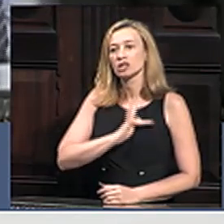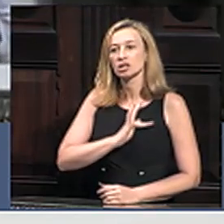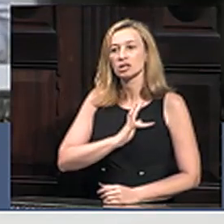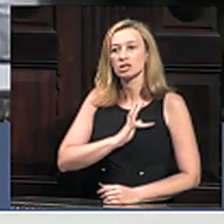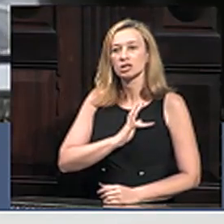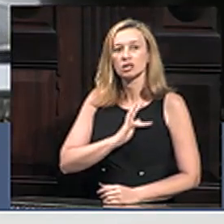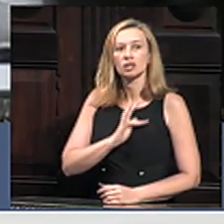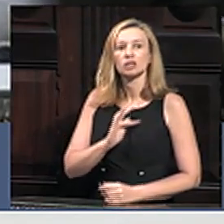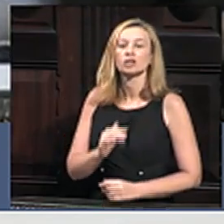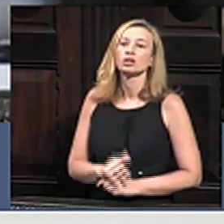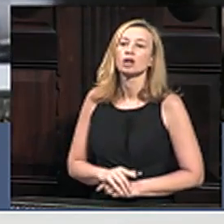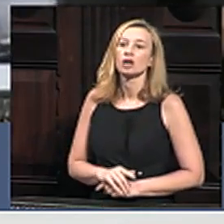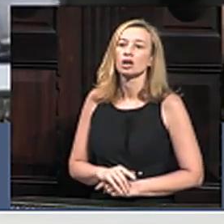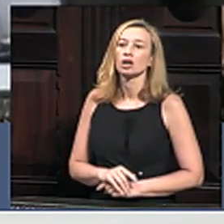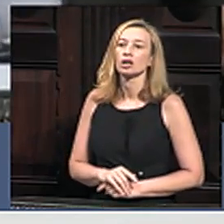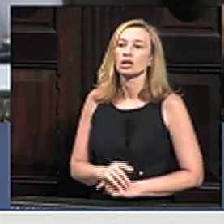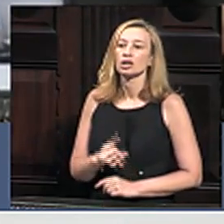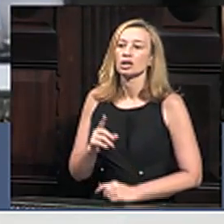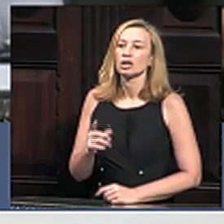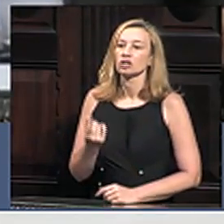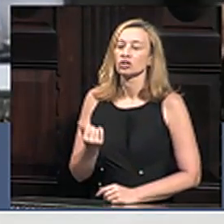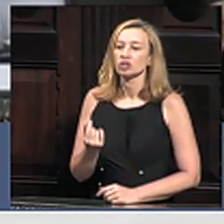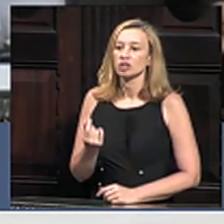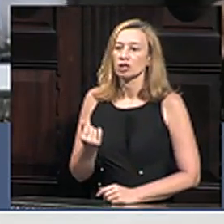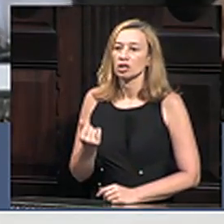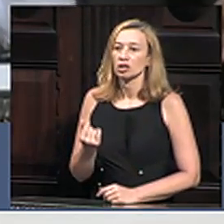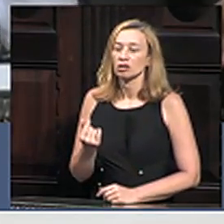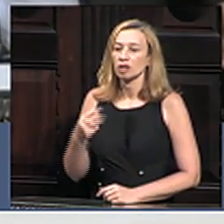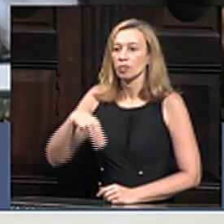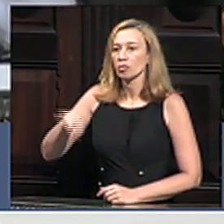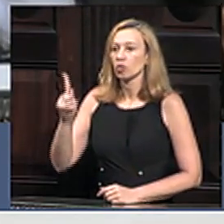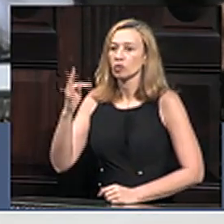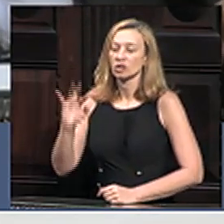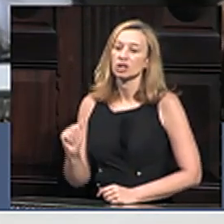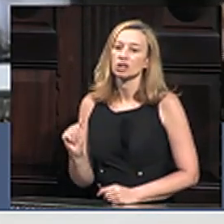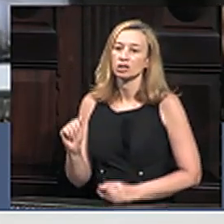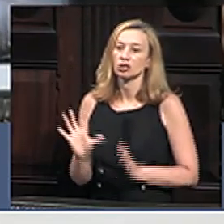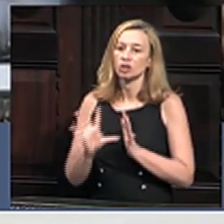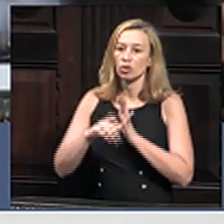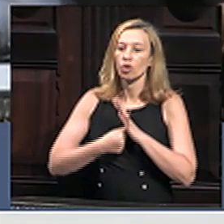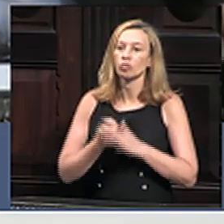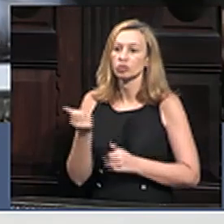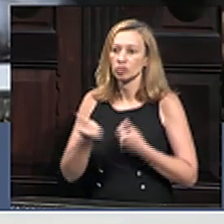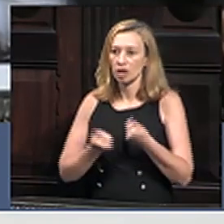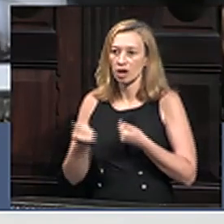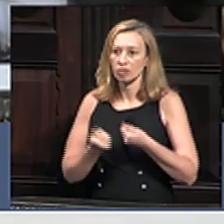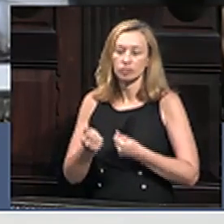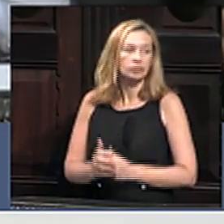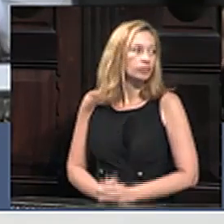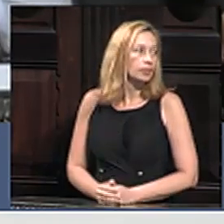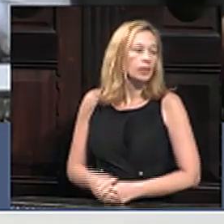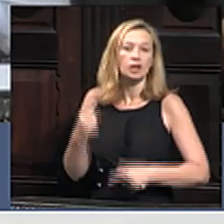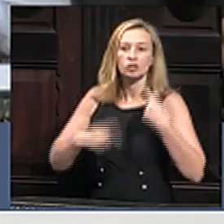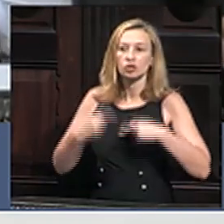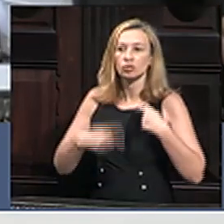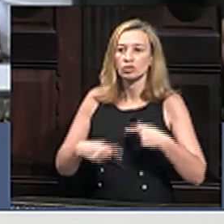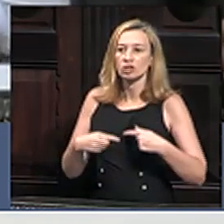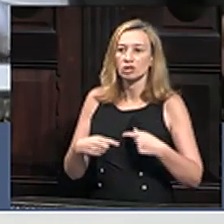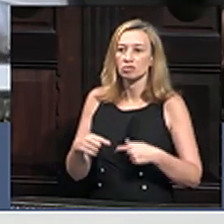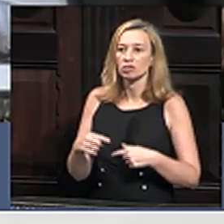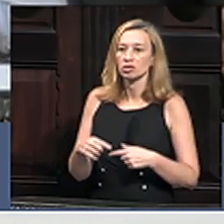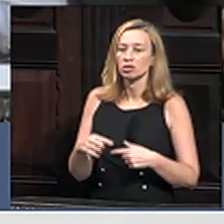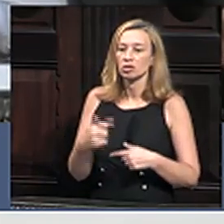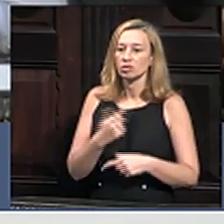das vítimas de roubo ou furto de veículos automotor terrestre no âmbito do Estado do Rio de Janeiro. Em discussão, não haver